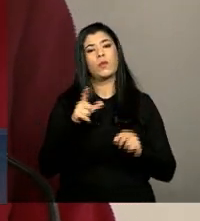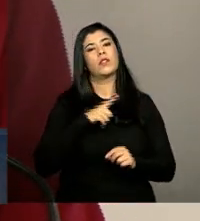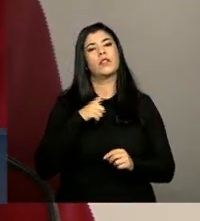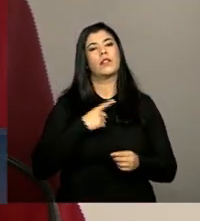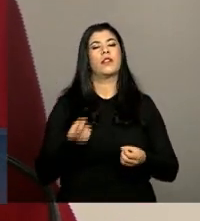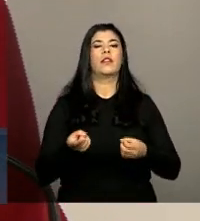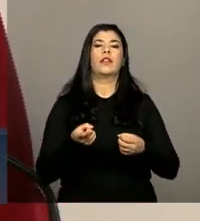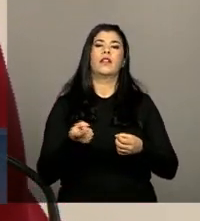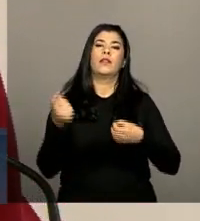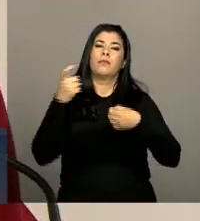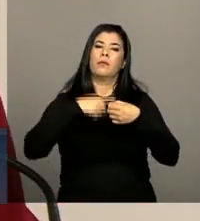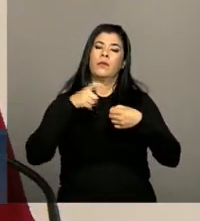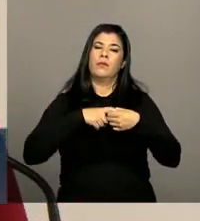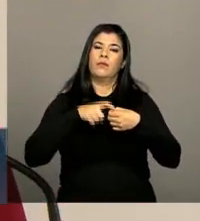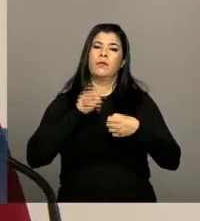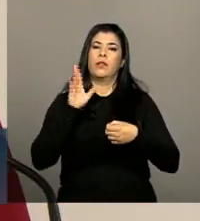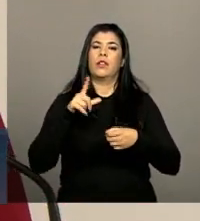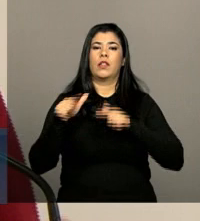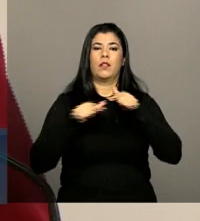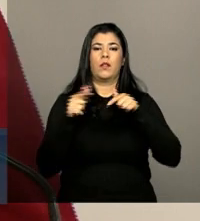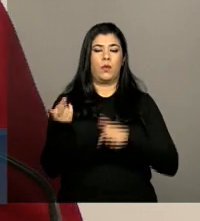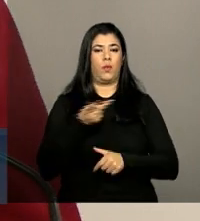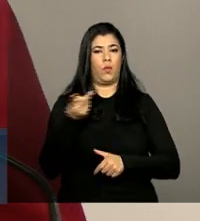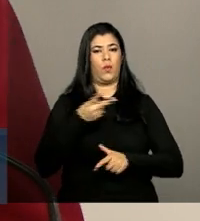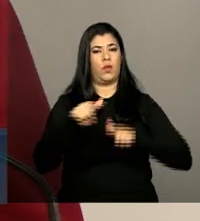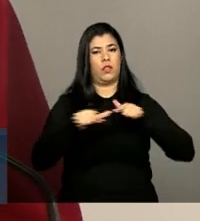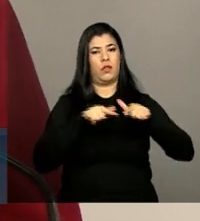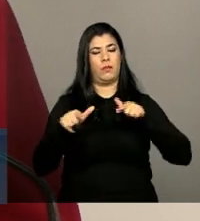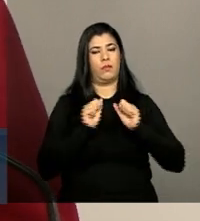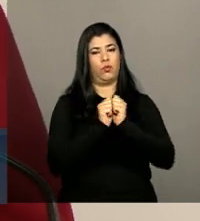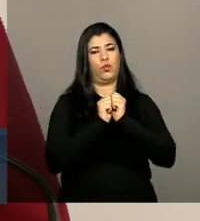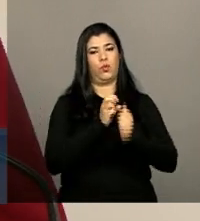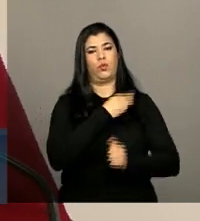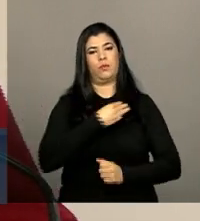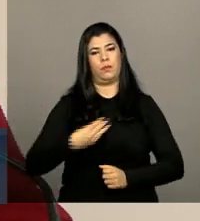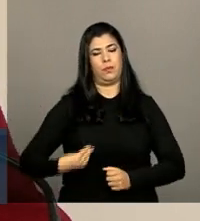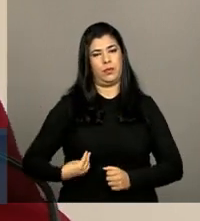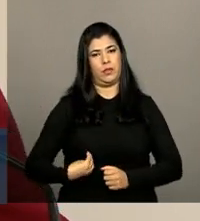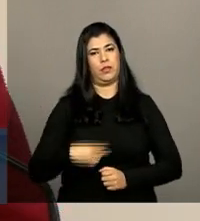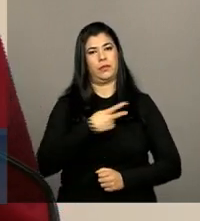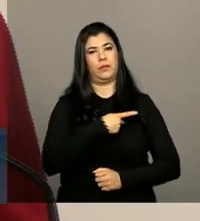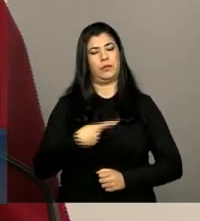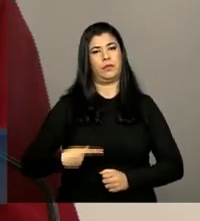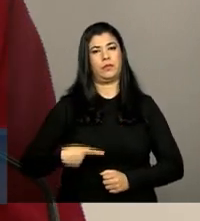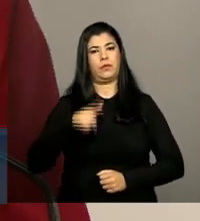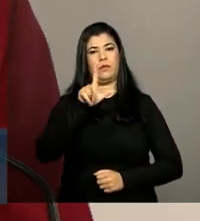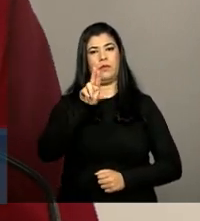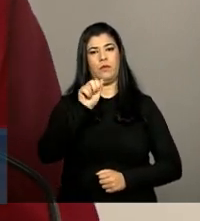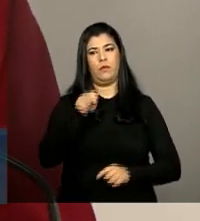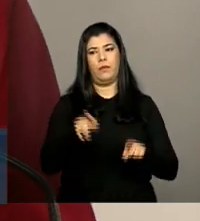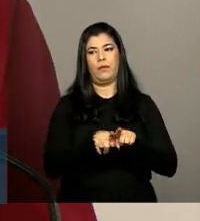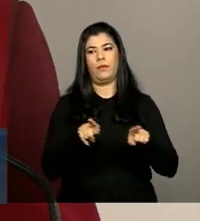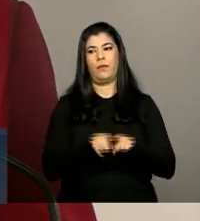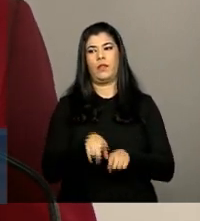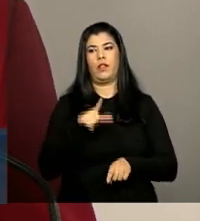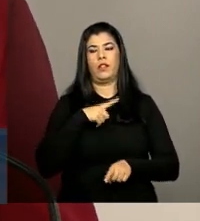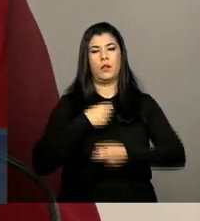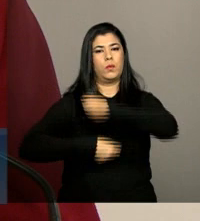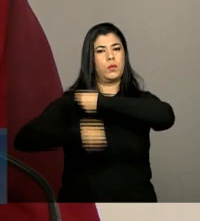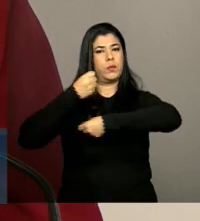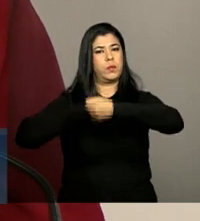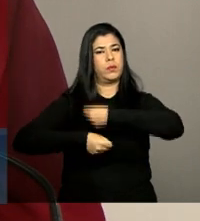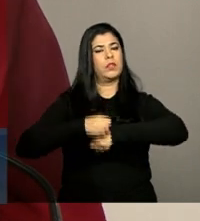quando ambos fomos ministros do presidente Lula também levaria algum tempo e